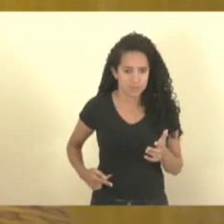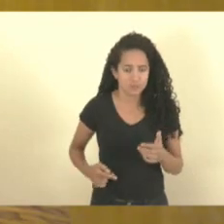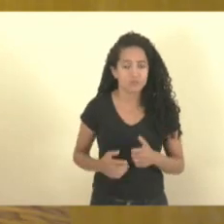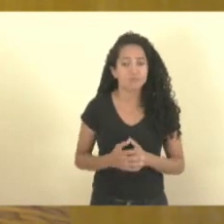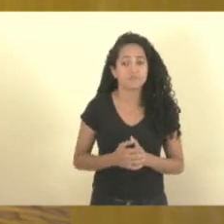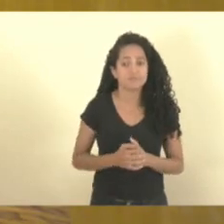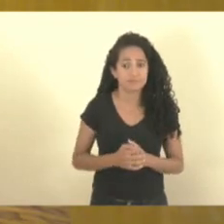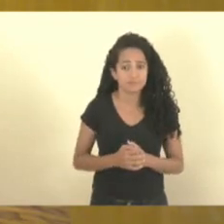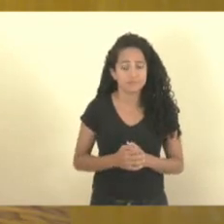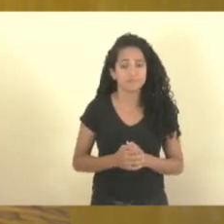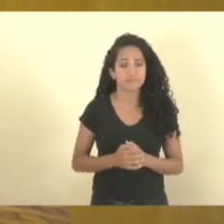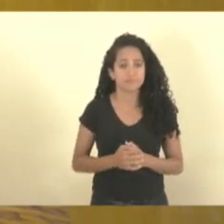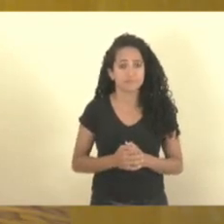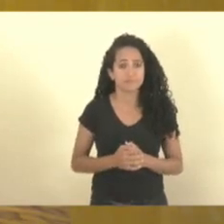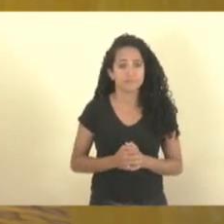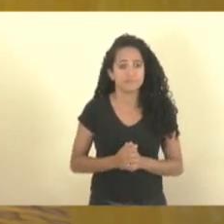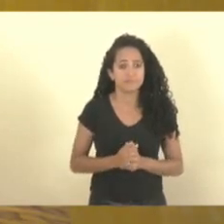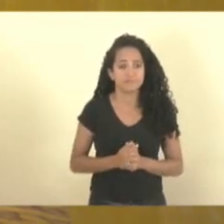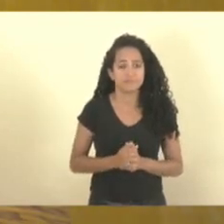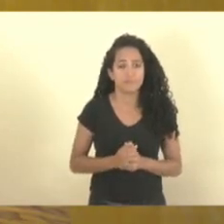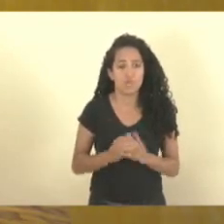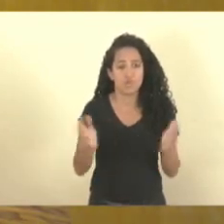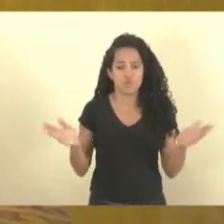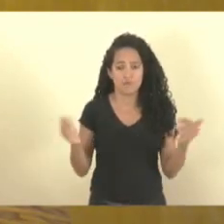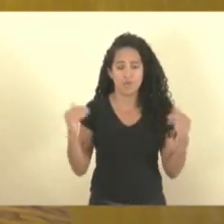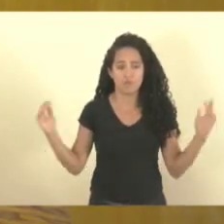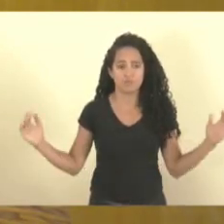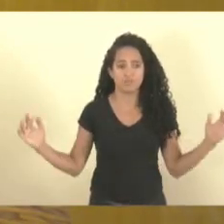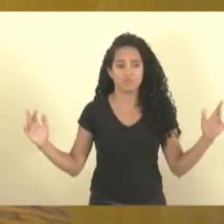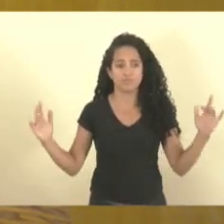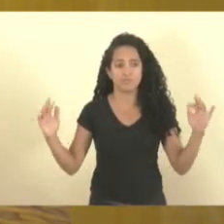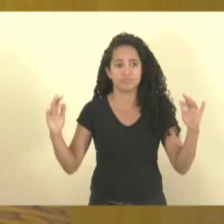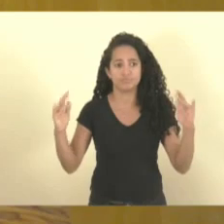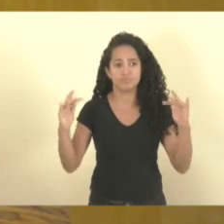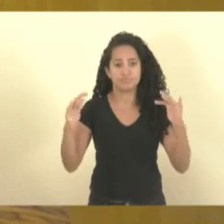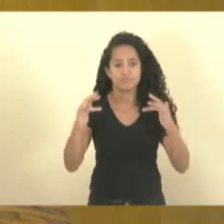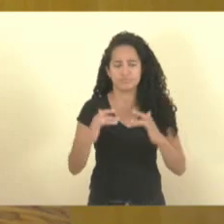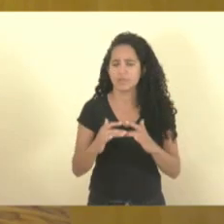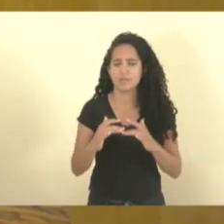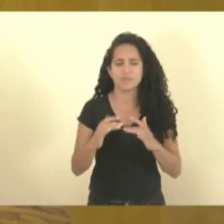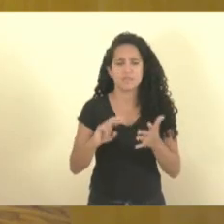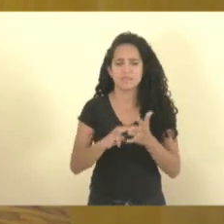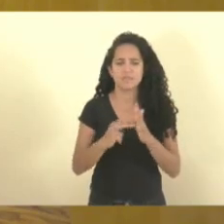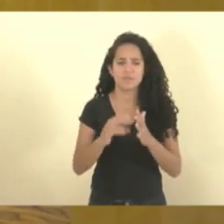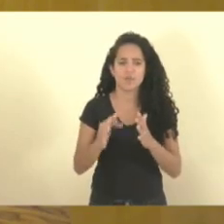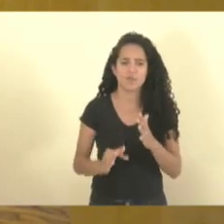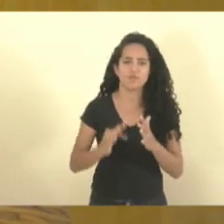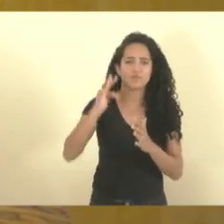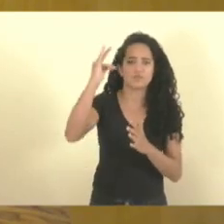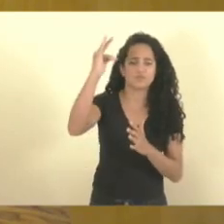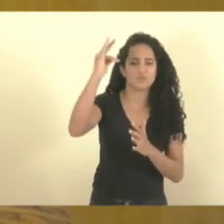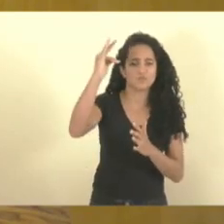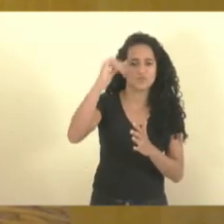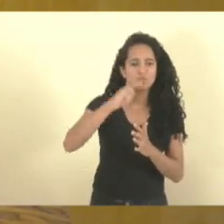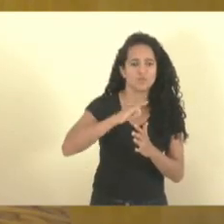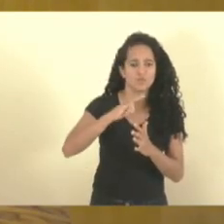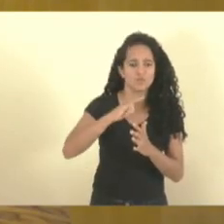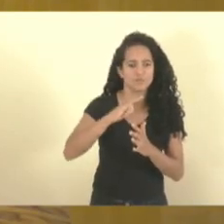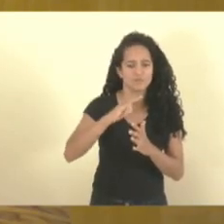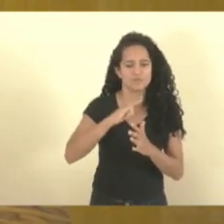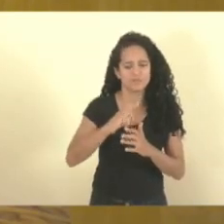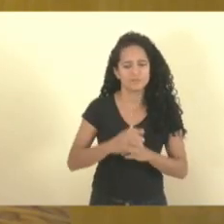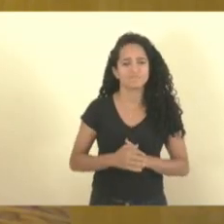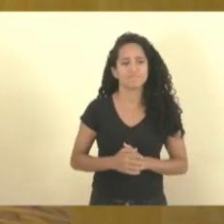hora trouxe essa garotada, que é o futuro de amanhã. Eu acho muitas